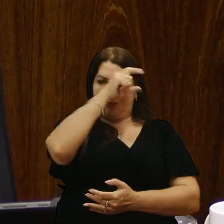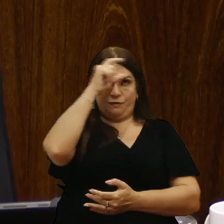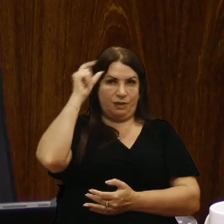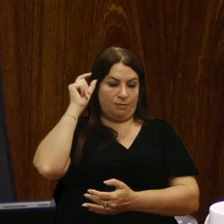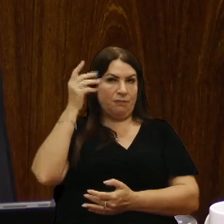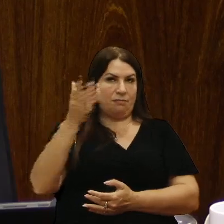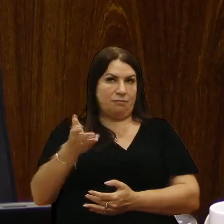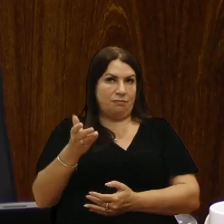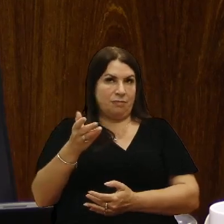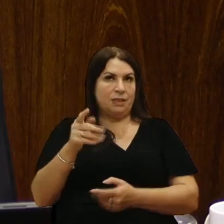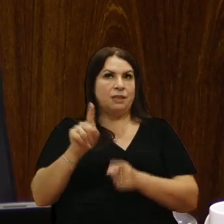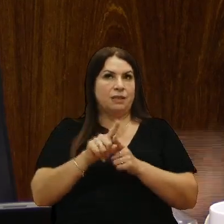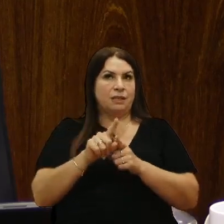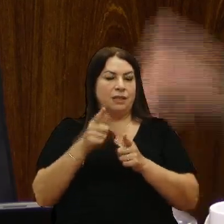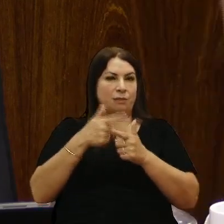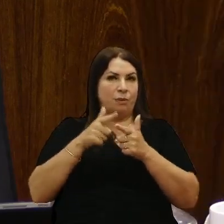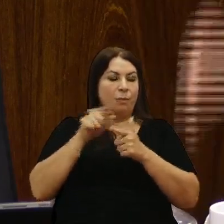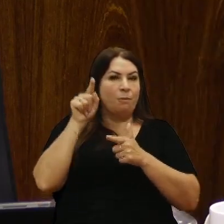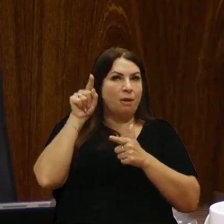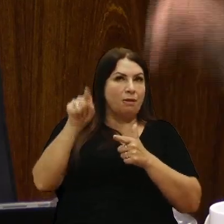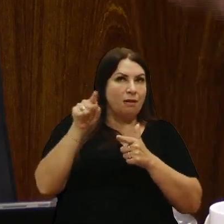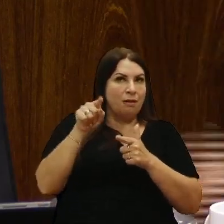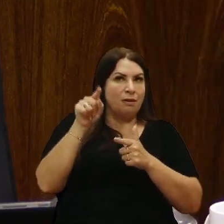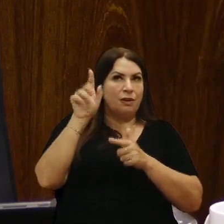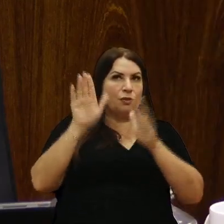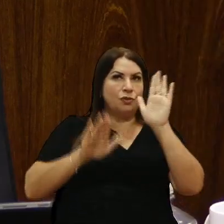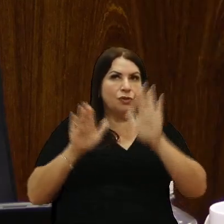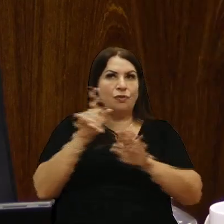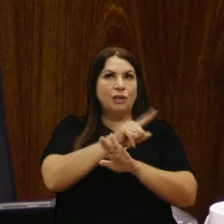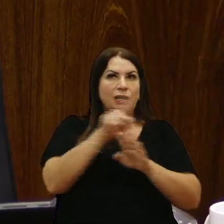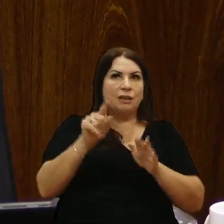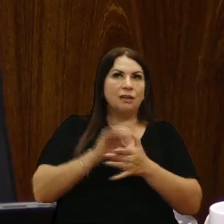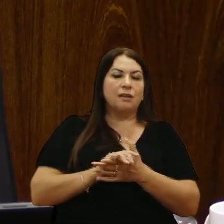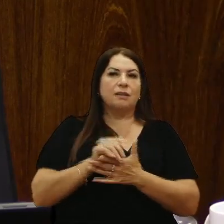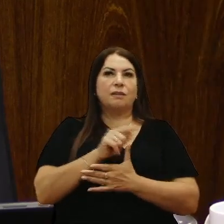e a gente sabe que isso, o problema está lá, na licitação e na forma